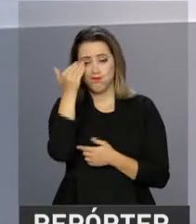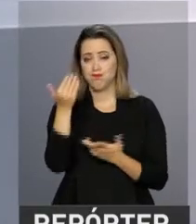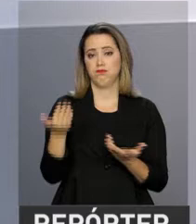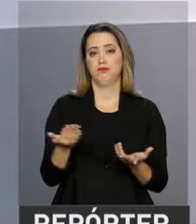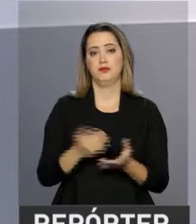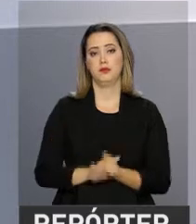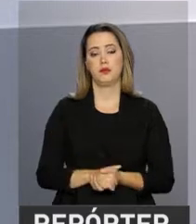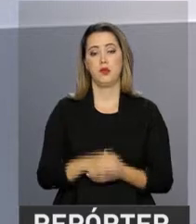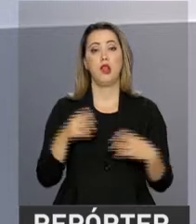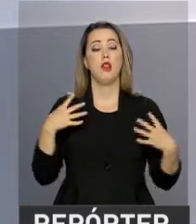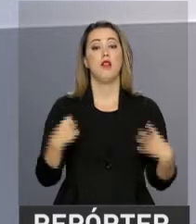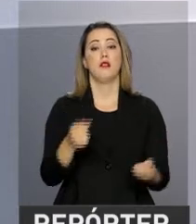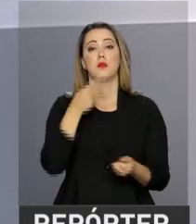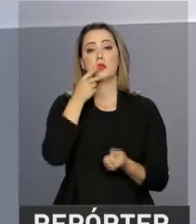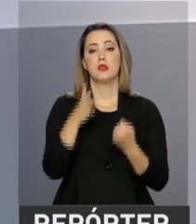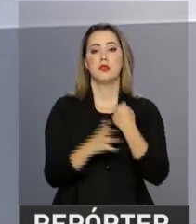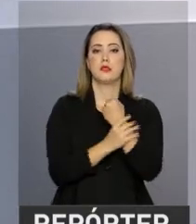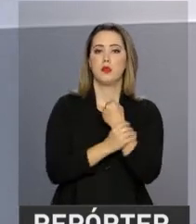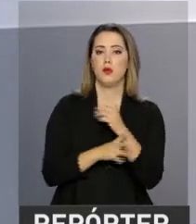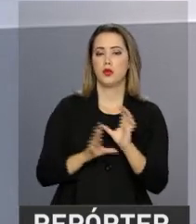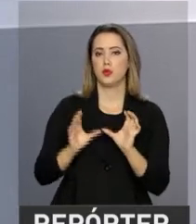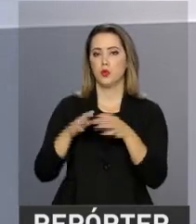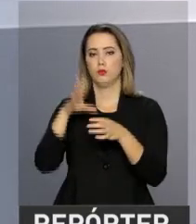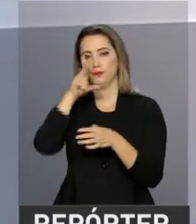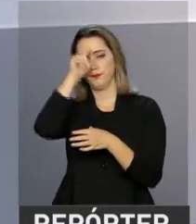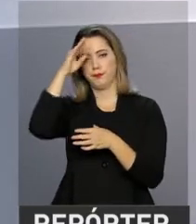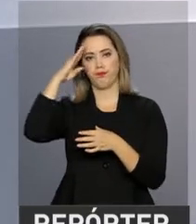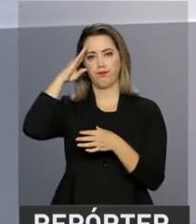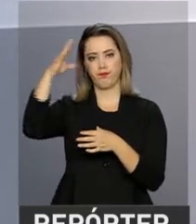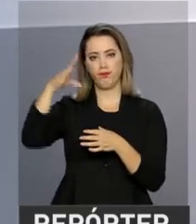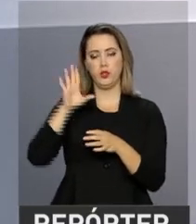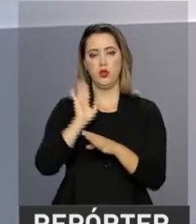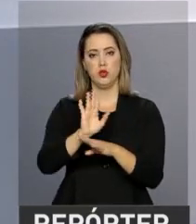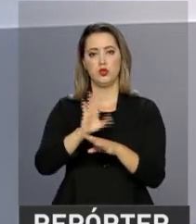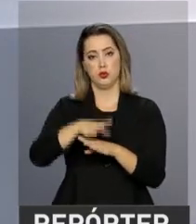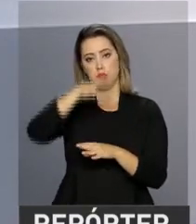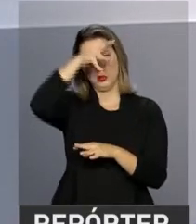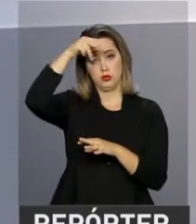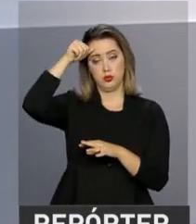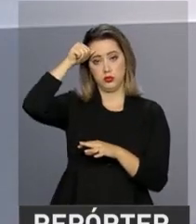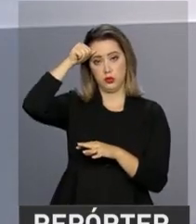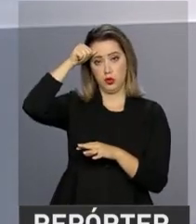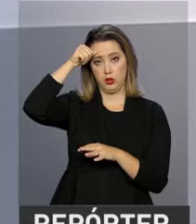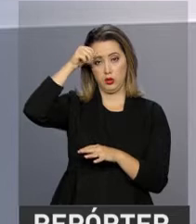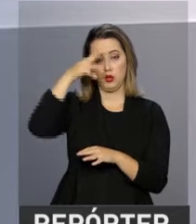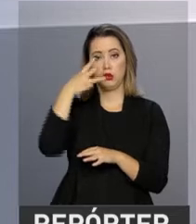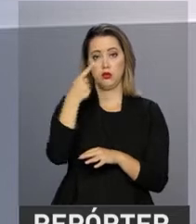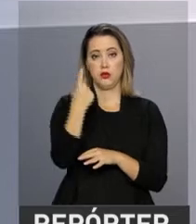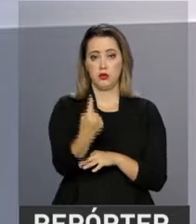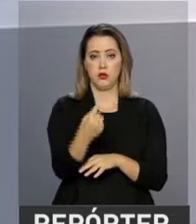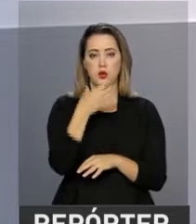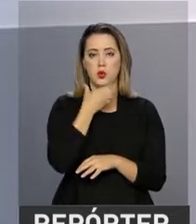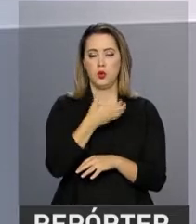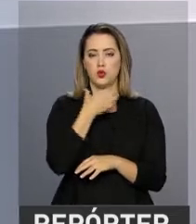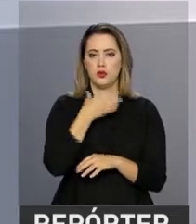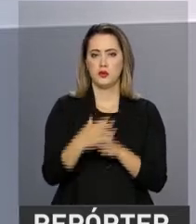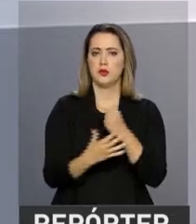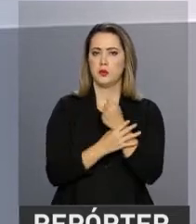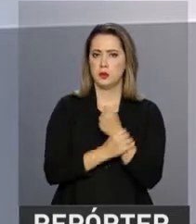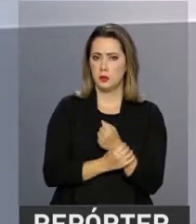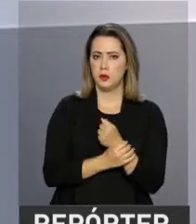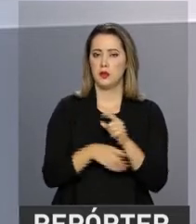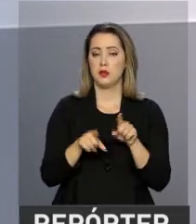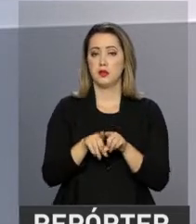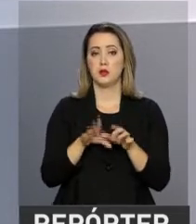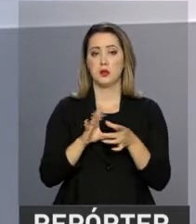segurança a força nacional vai reforçar o policiamento do amazonas até o dia 31 de dezembro a prorrogação foi